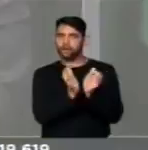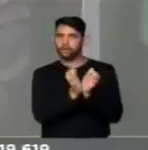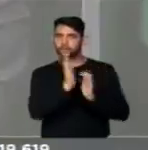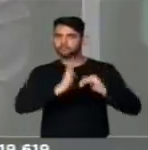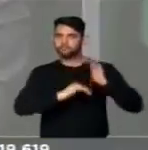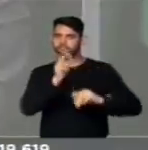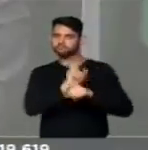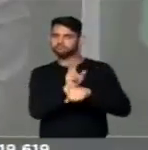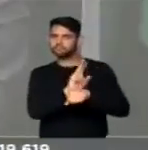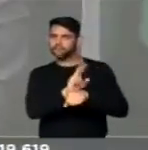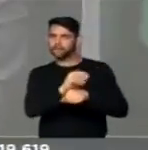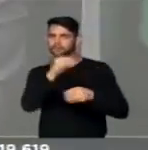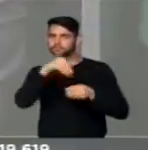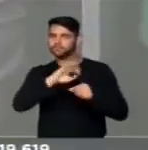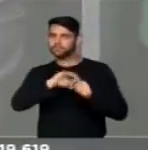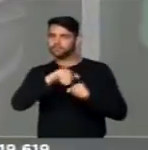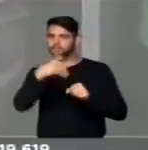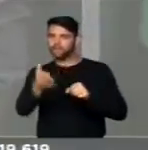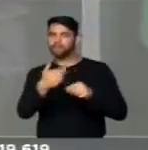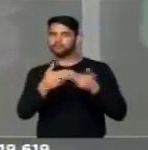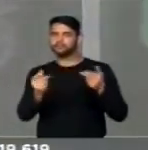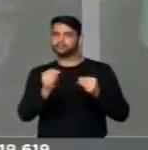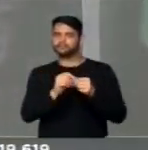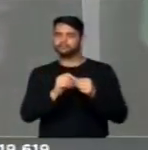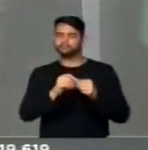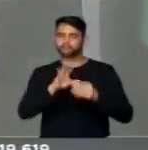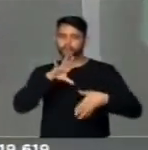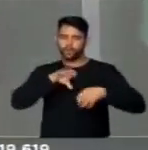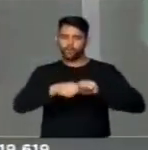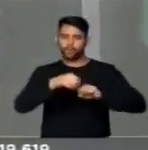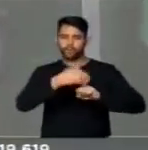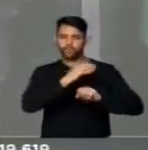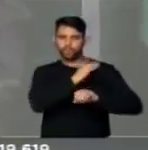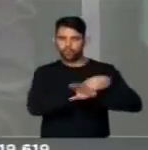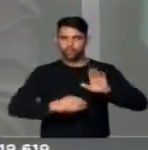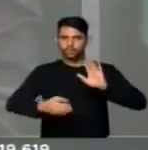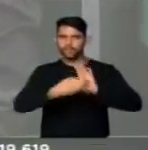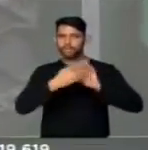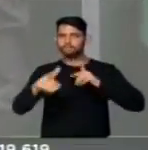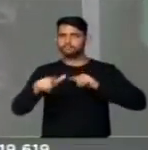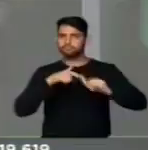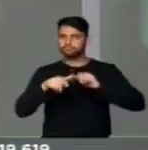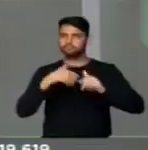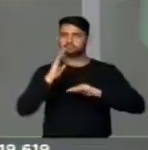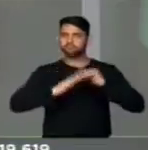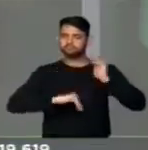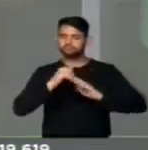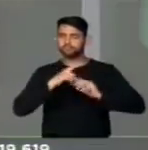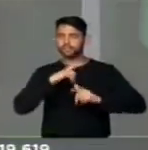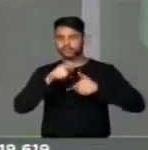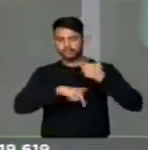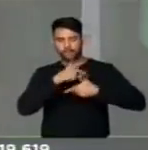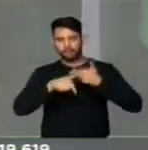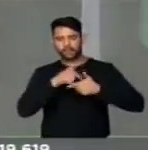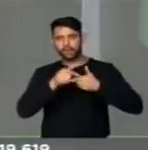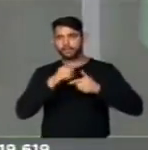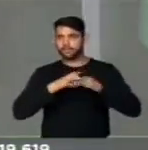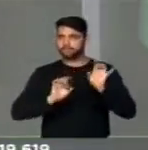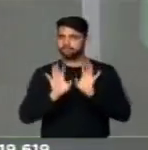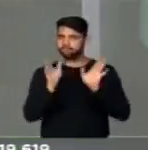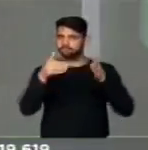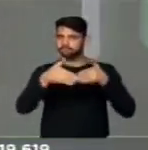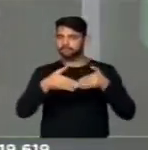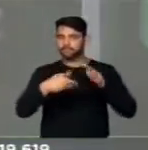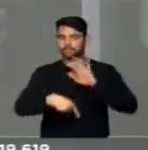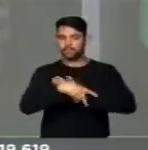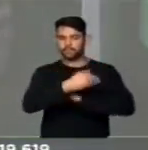de auditores de controle externo de carreira, concursados especificamente para o exercício dessa, que é uma atividade exclusiva